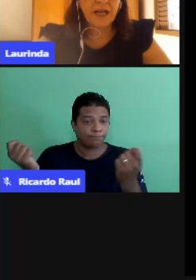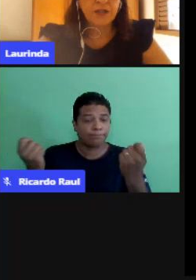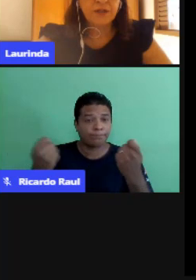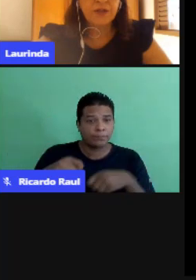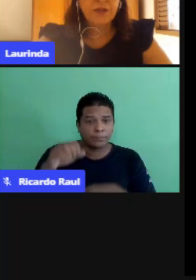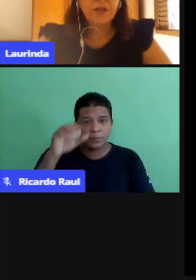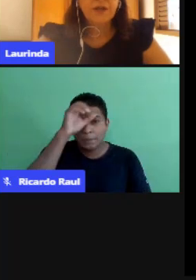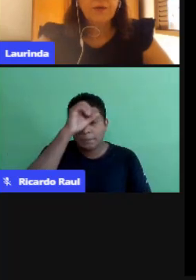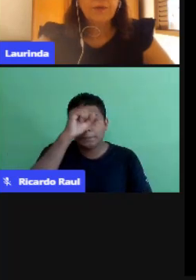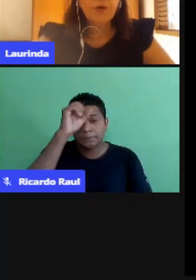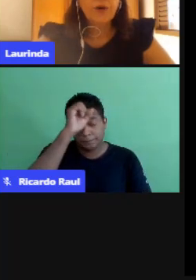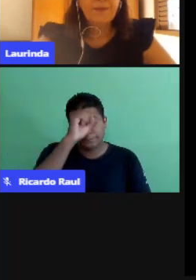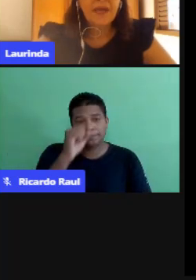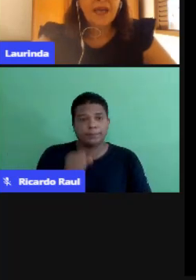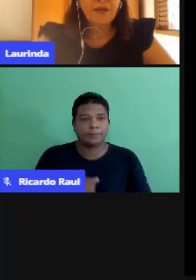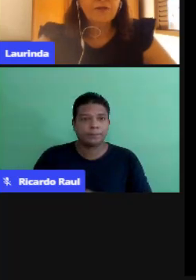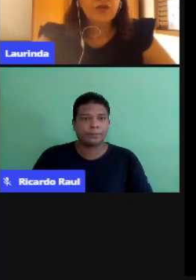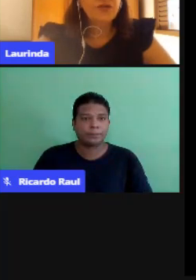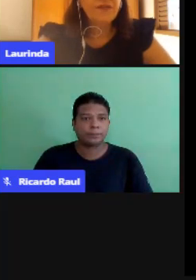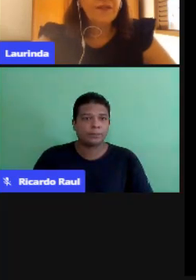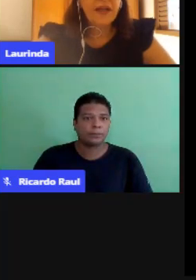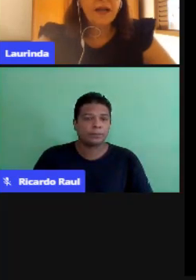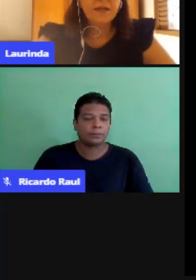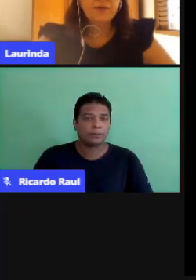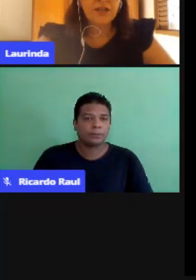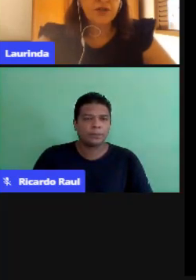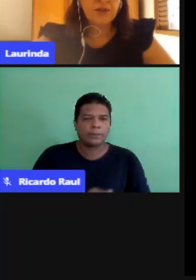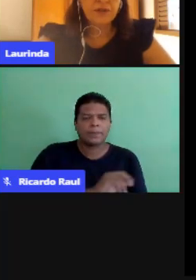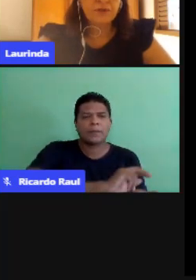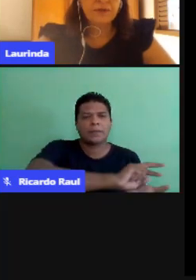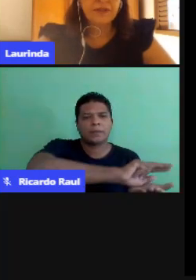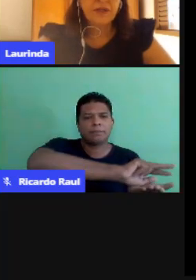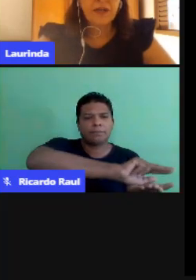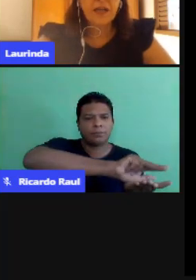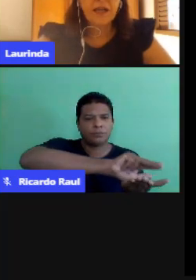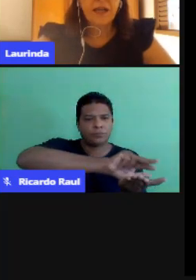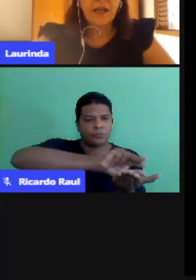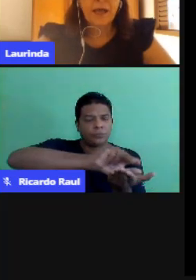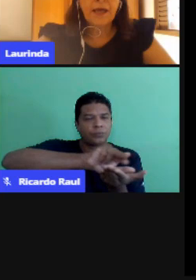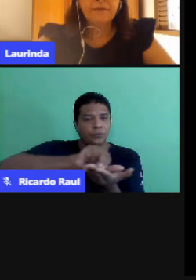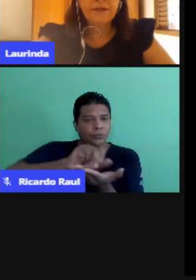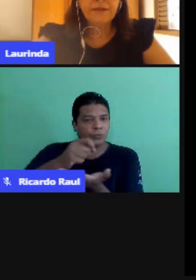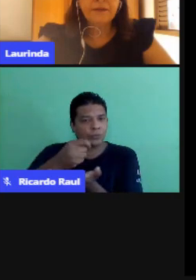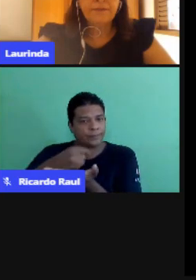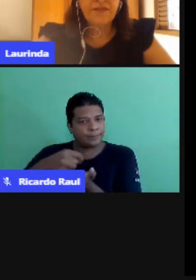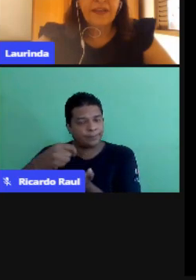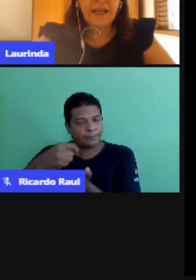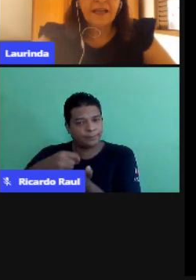aprendizagem, por meio de diversos registros,